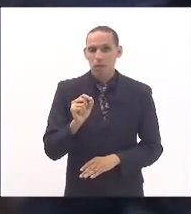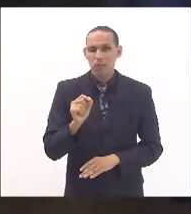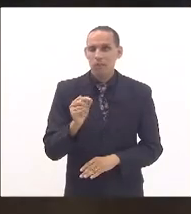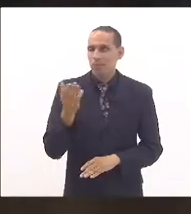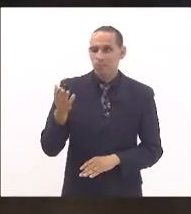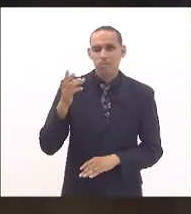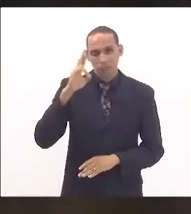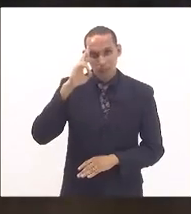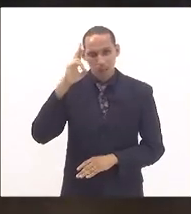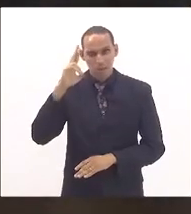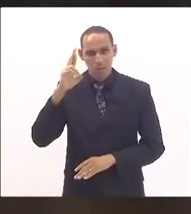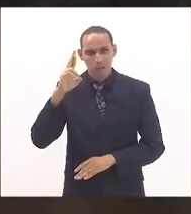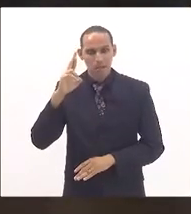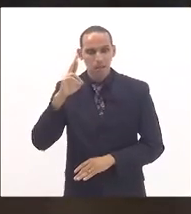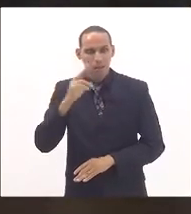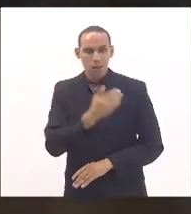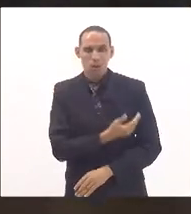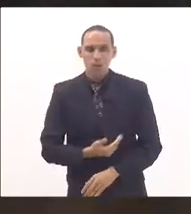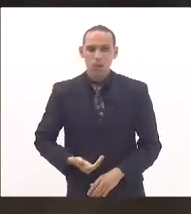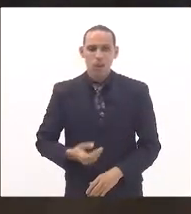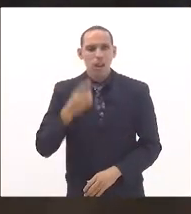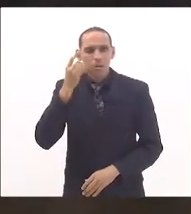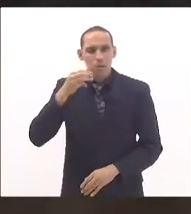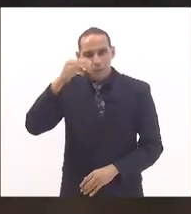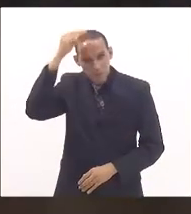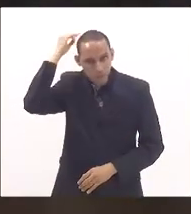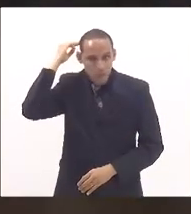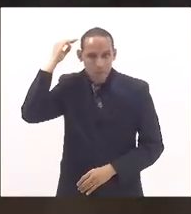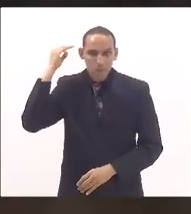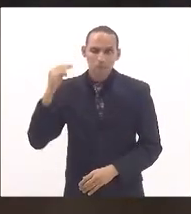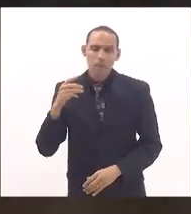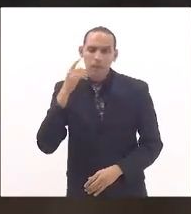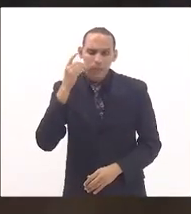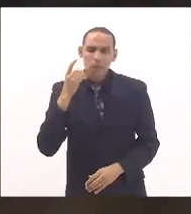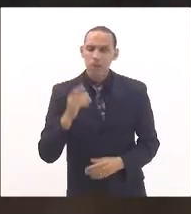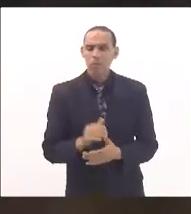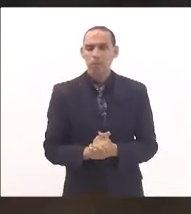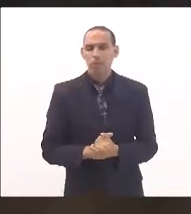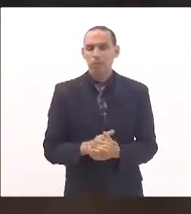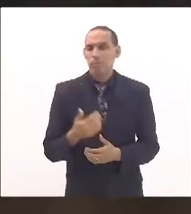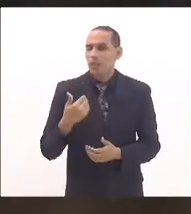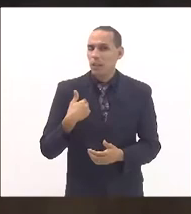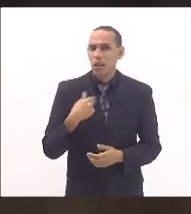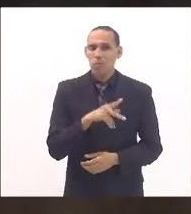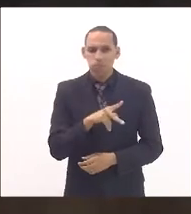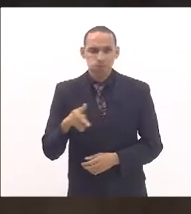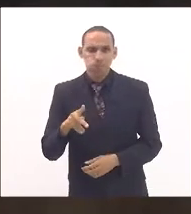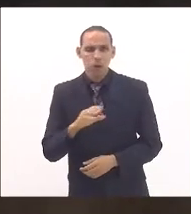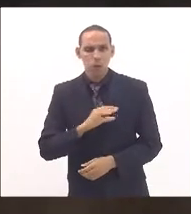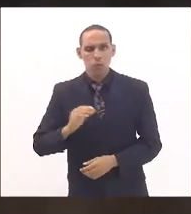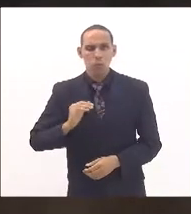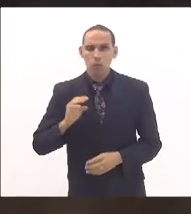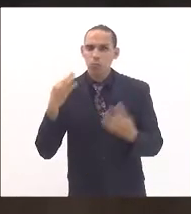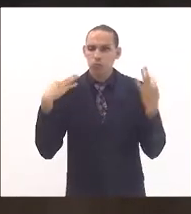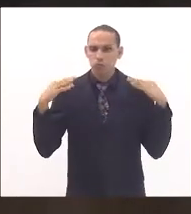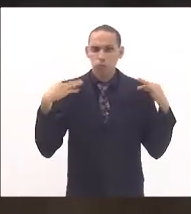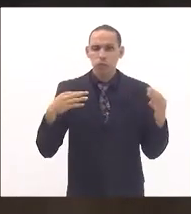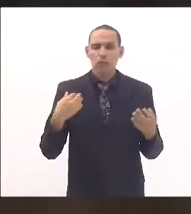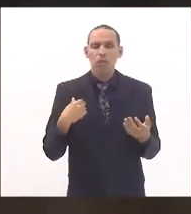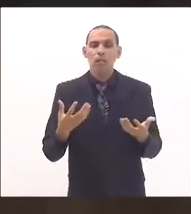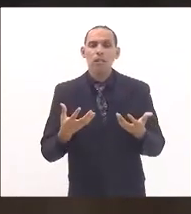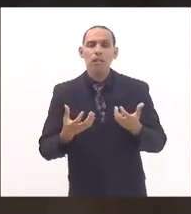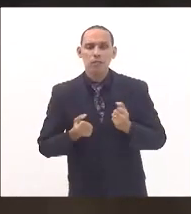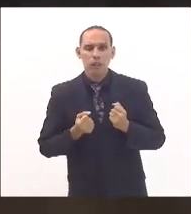do governo, o deputado Márcio Pacheco. Deputado, eu, como presidente da Comissão de Turismo, eu estou